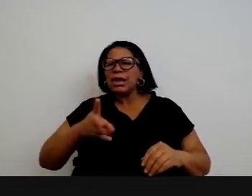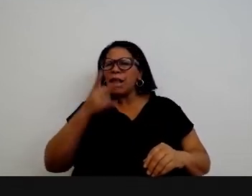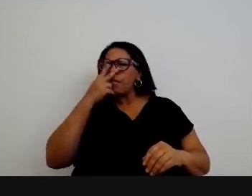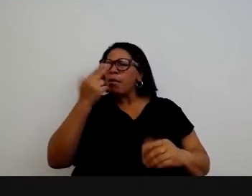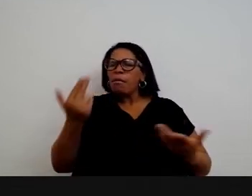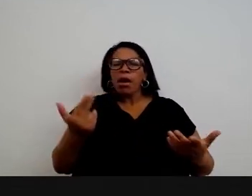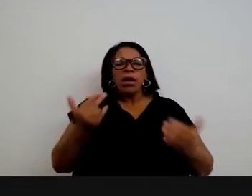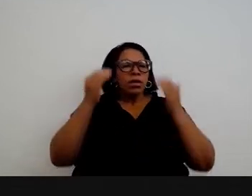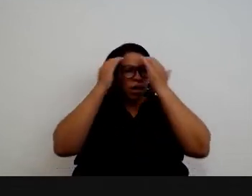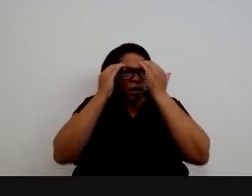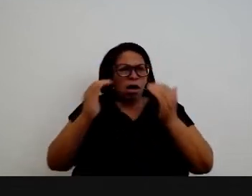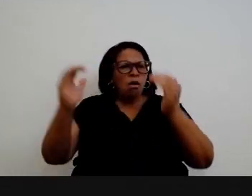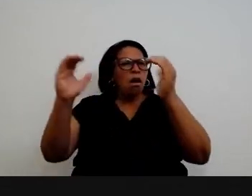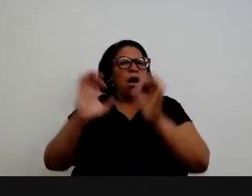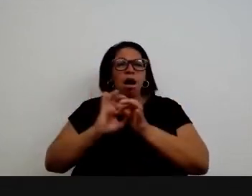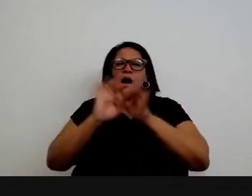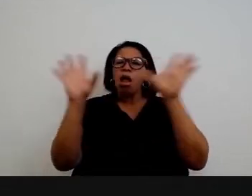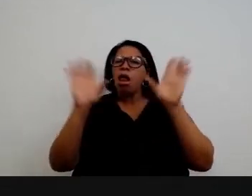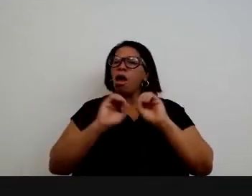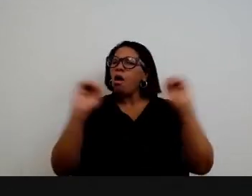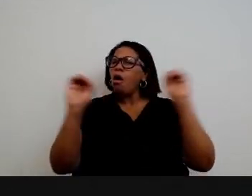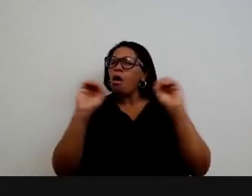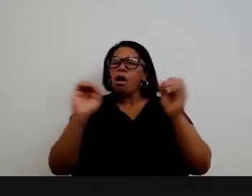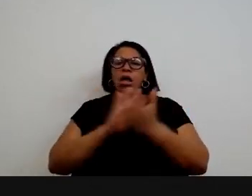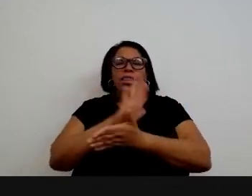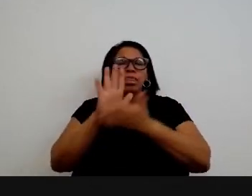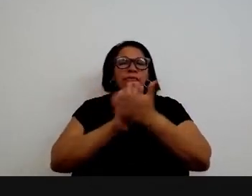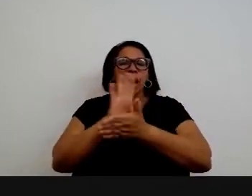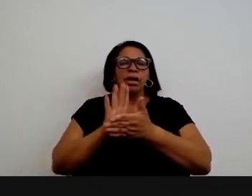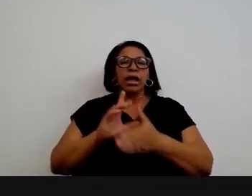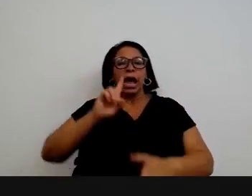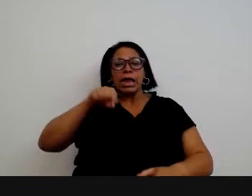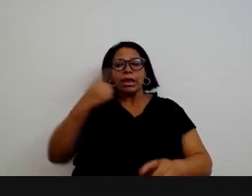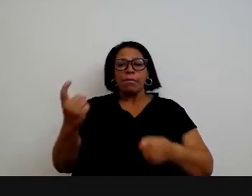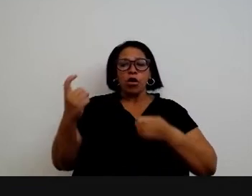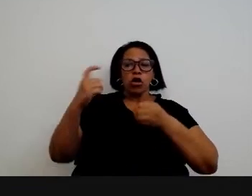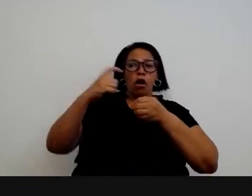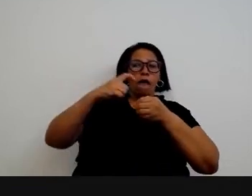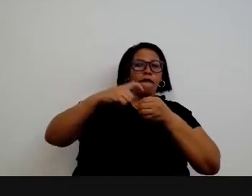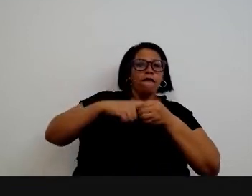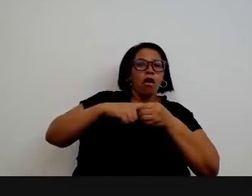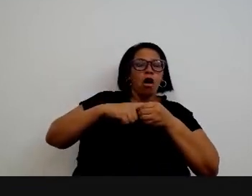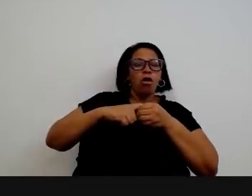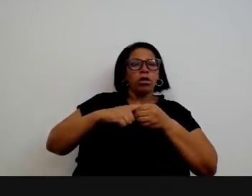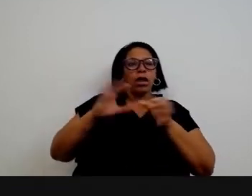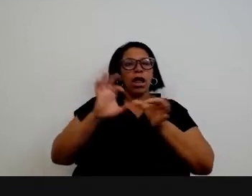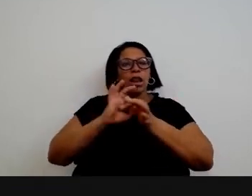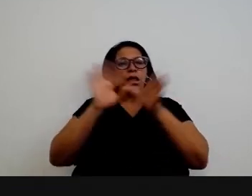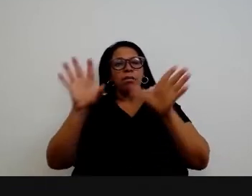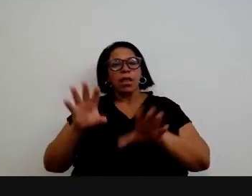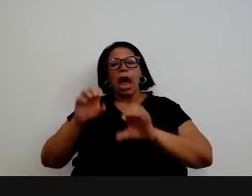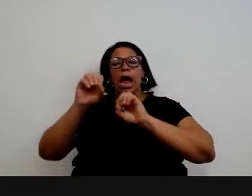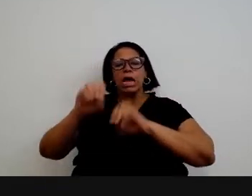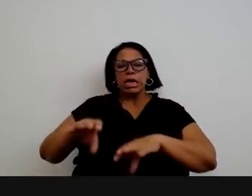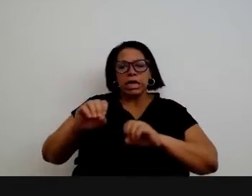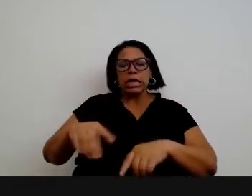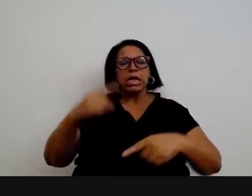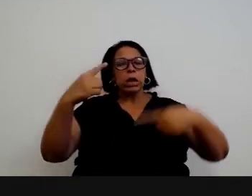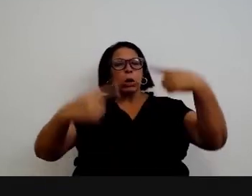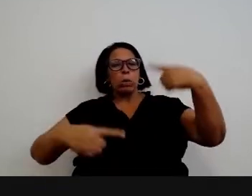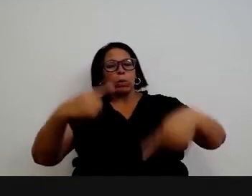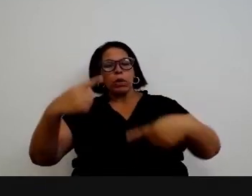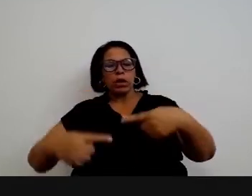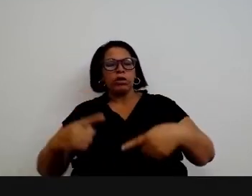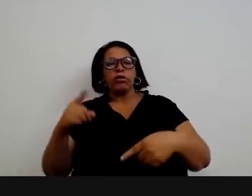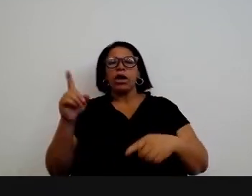à lógica democrática. E quando a gente consegue restabelecer a lógica democrática, a gente culpa a política e a educação política